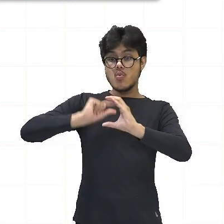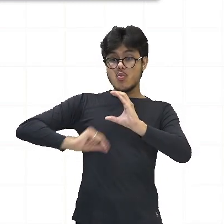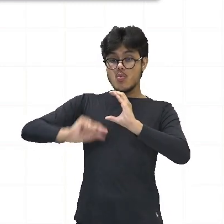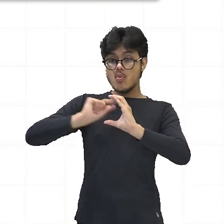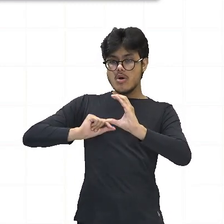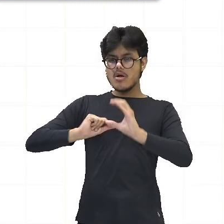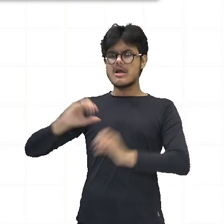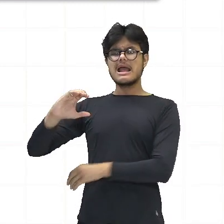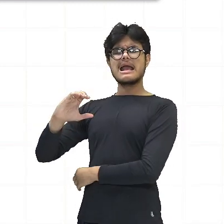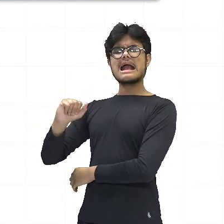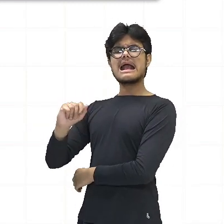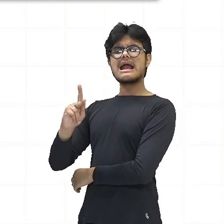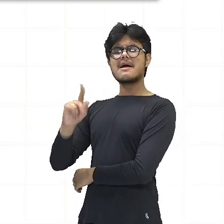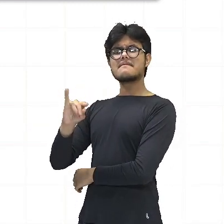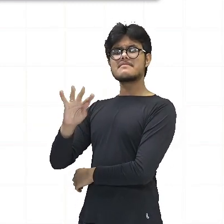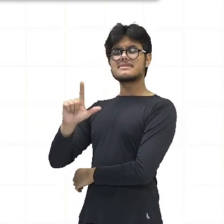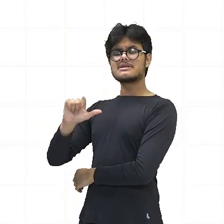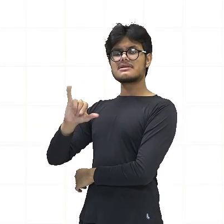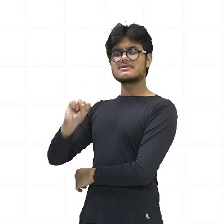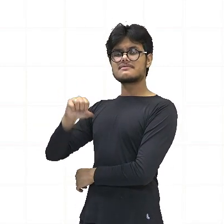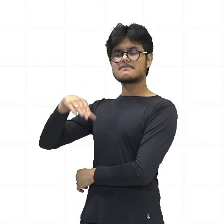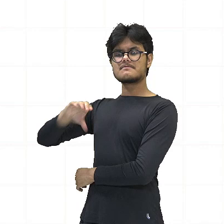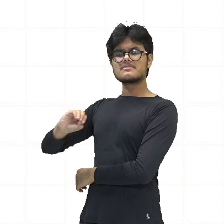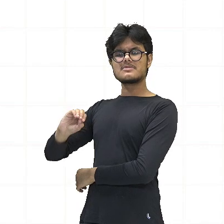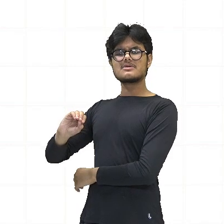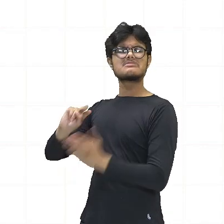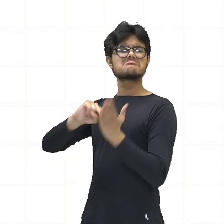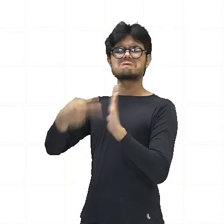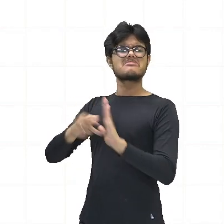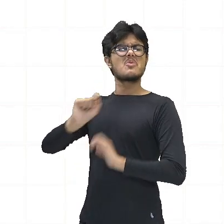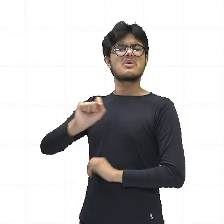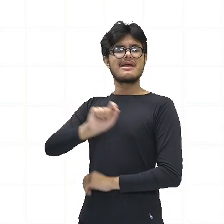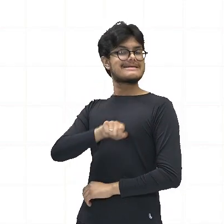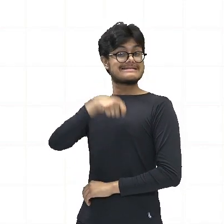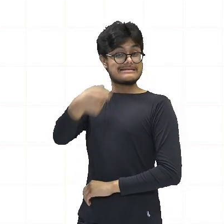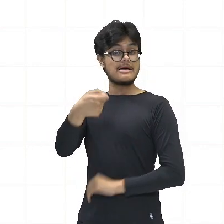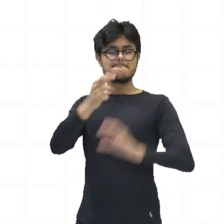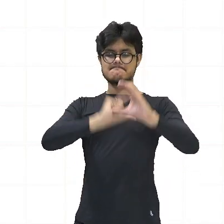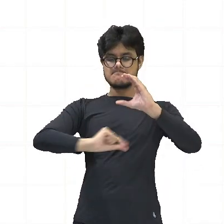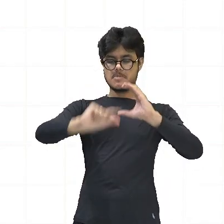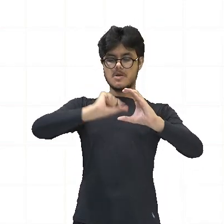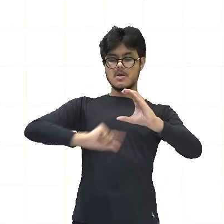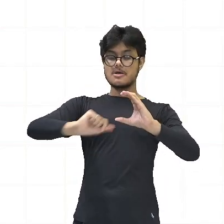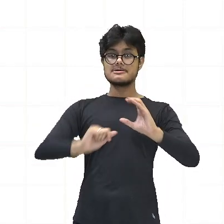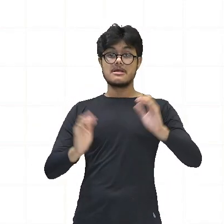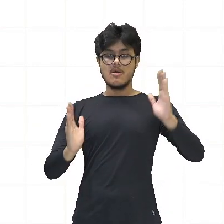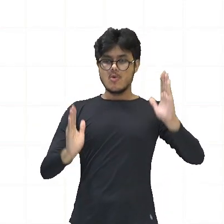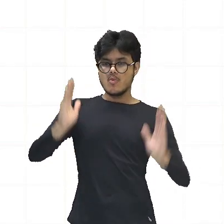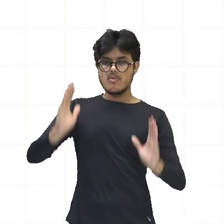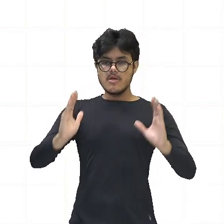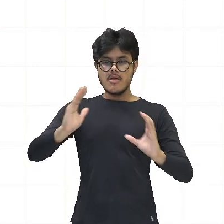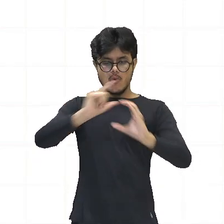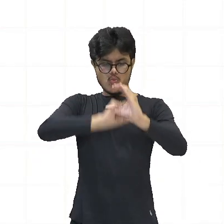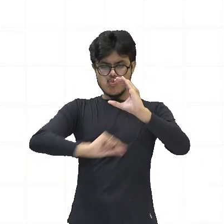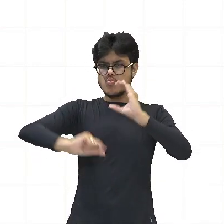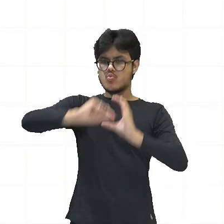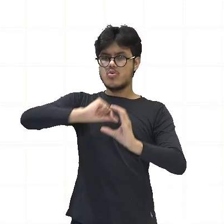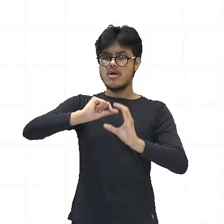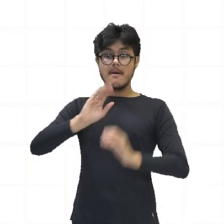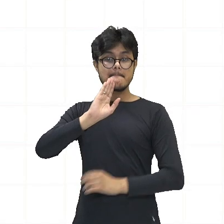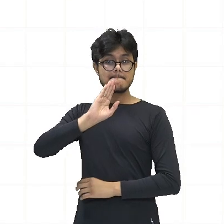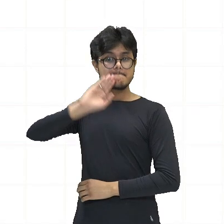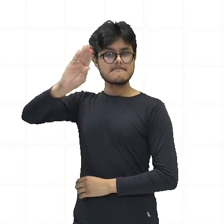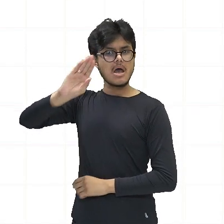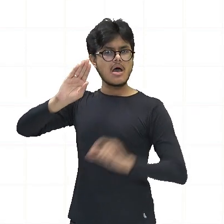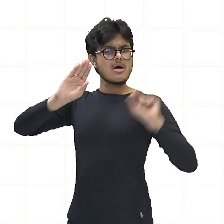professor, o que é o capitalismo? O capitalismo, ele é um sistema... O capitalismo